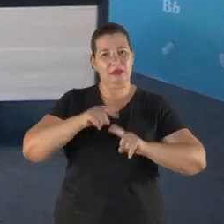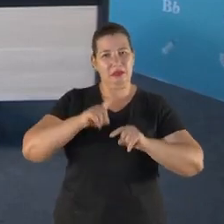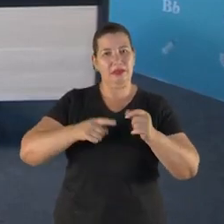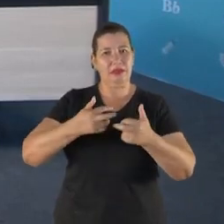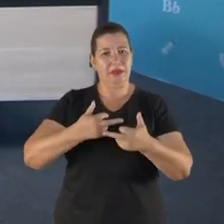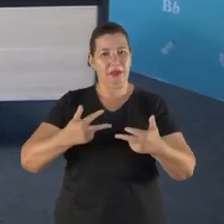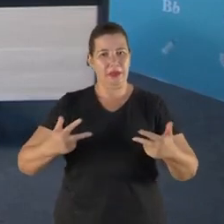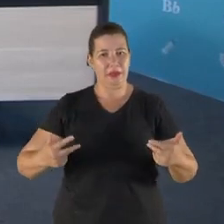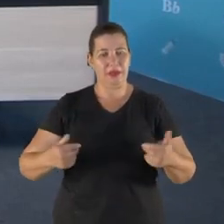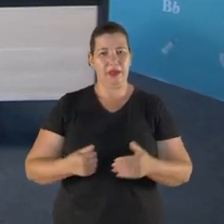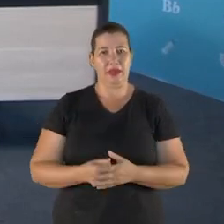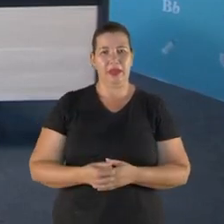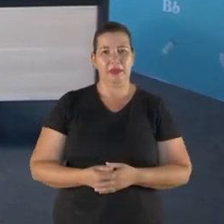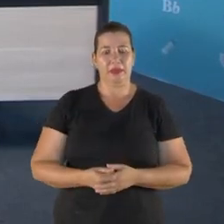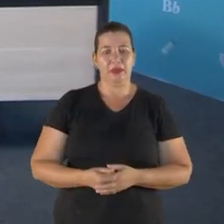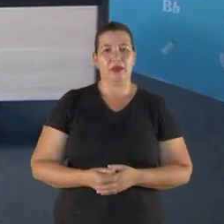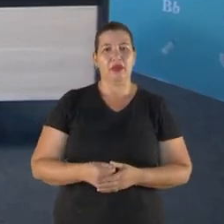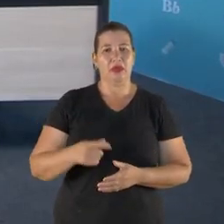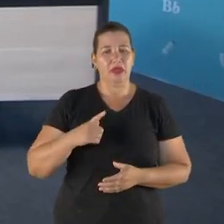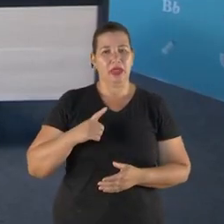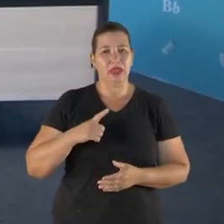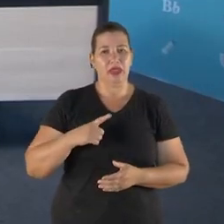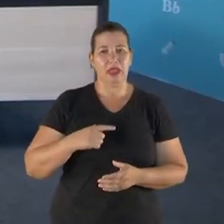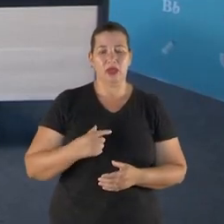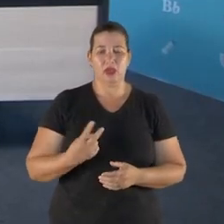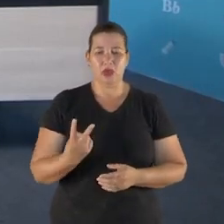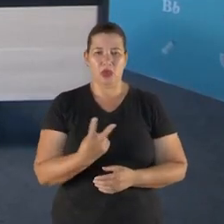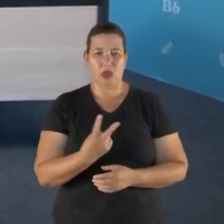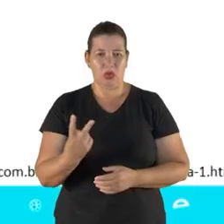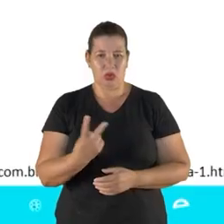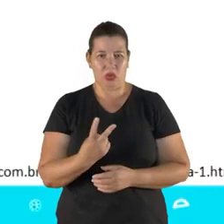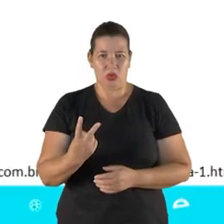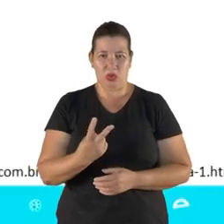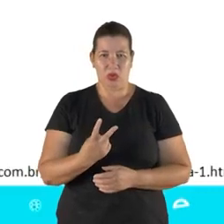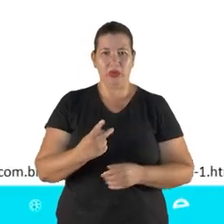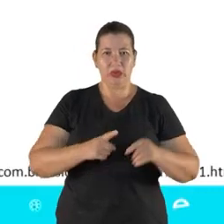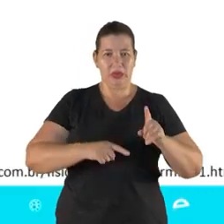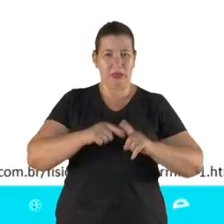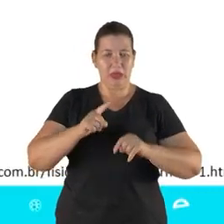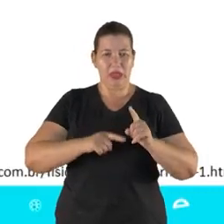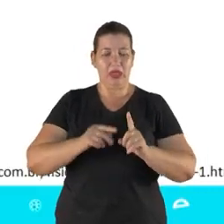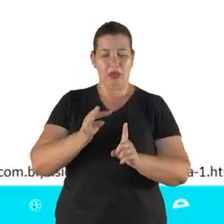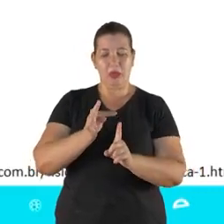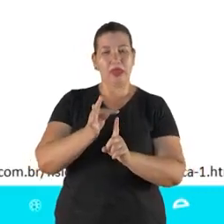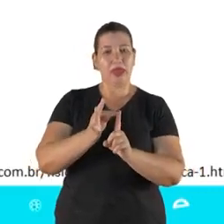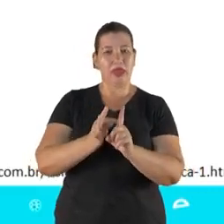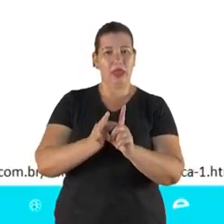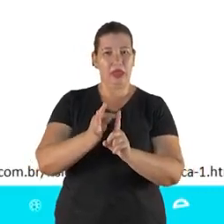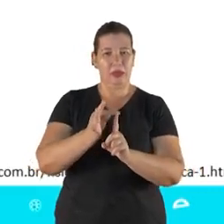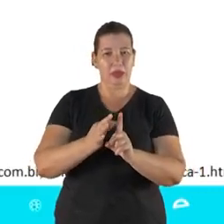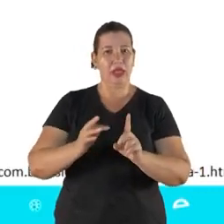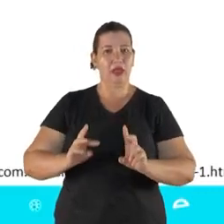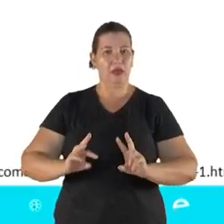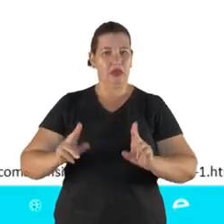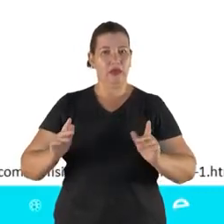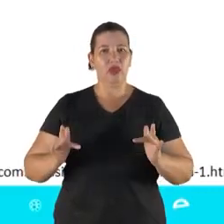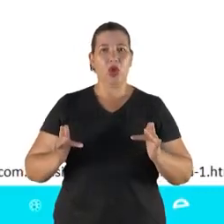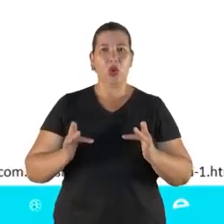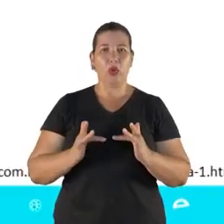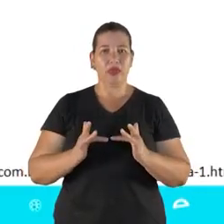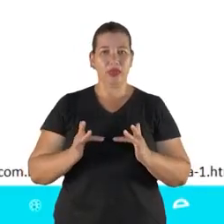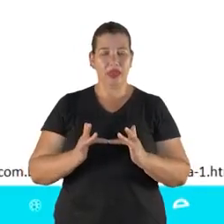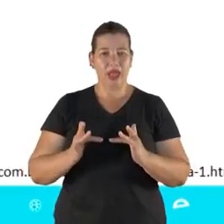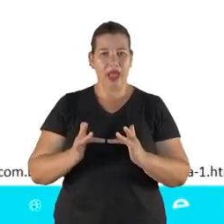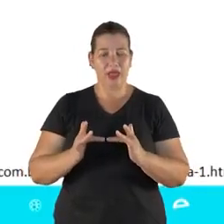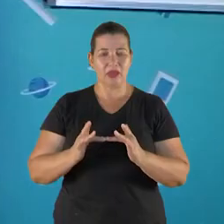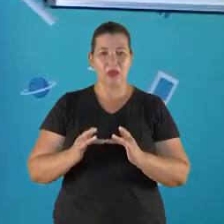dos materiais. Quando colocamos dois corpos com temperaturas diferentes